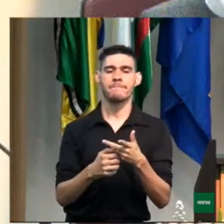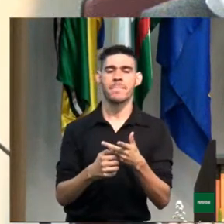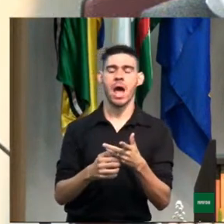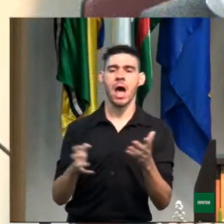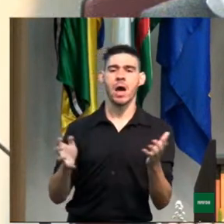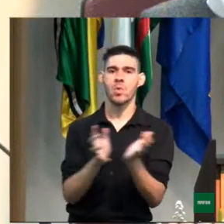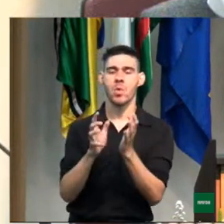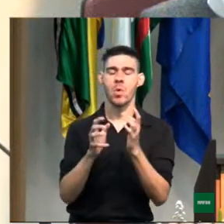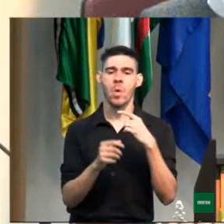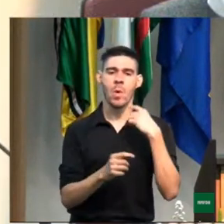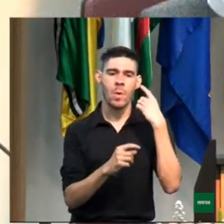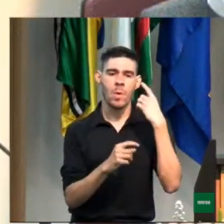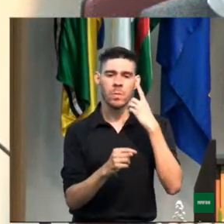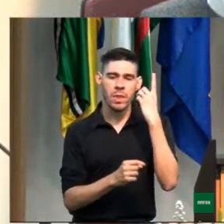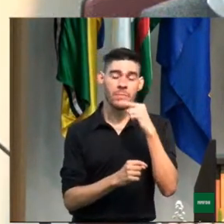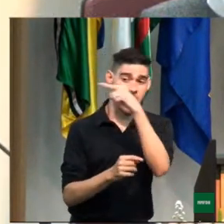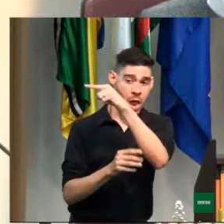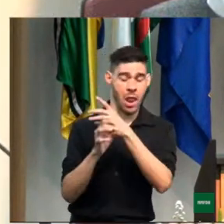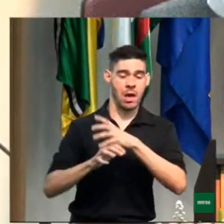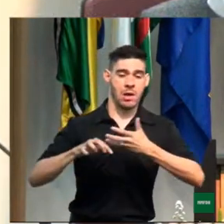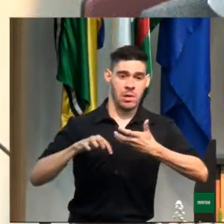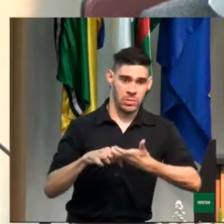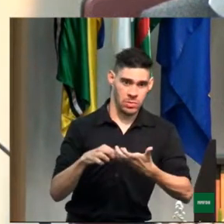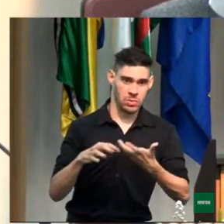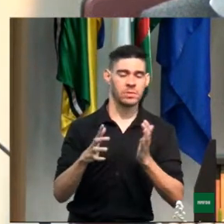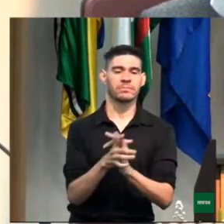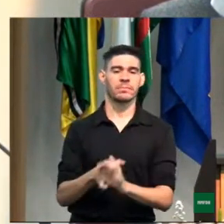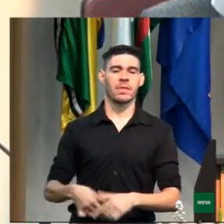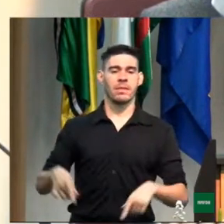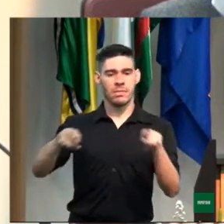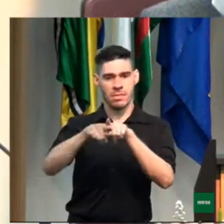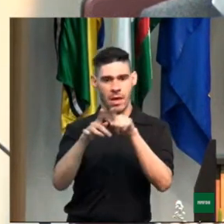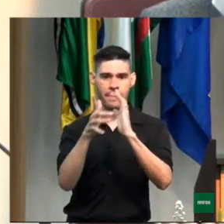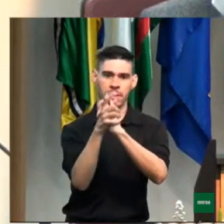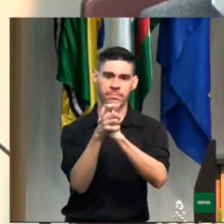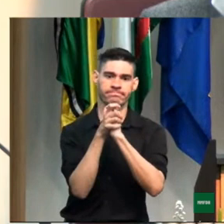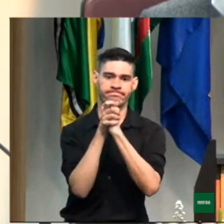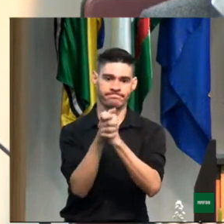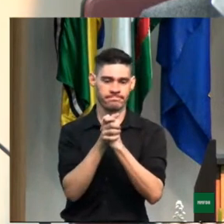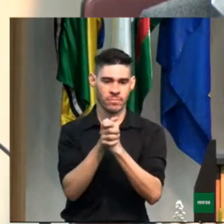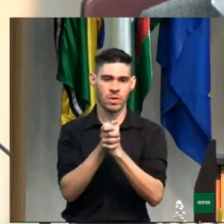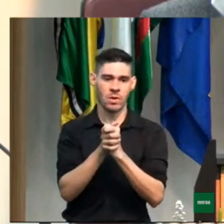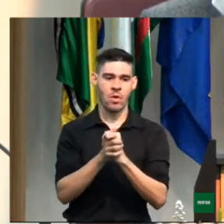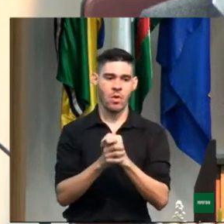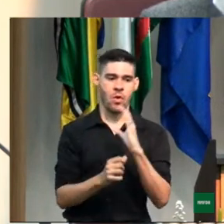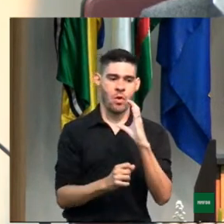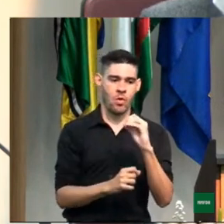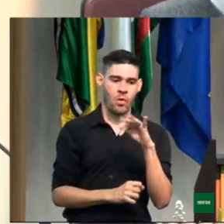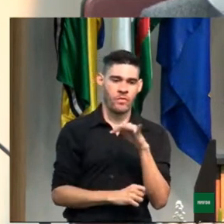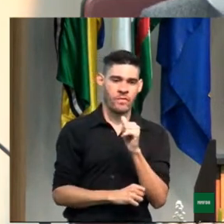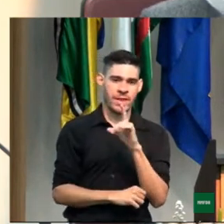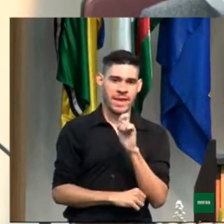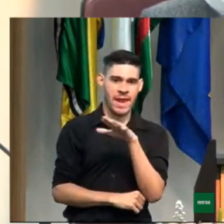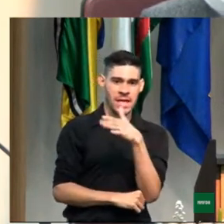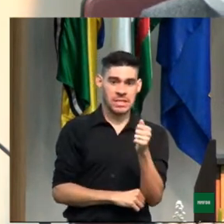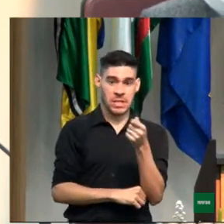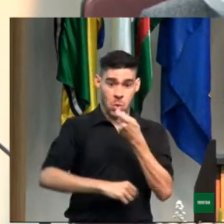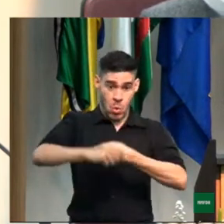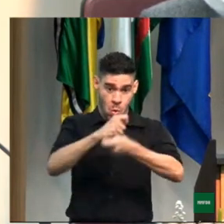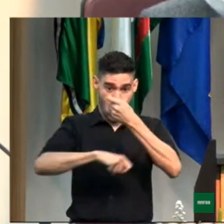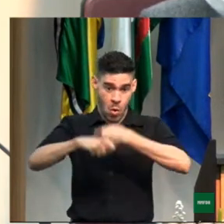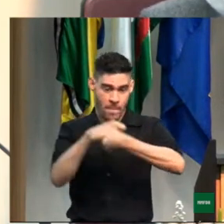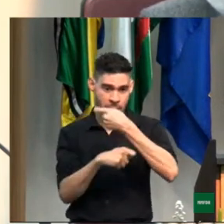Nacional. Também cumprimentar a Confederação Nacional do Comércio, através do